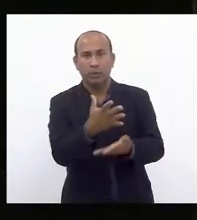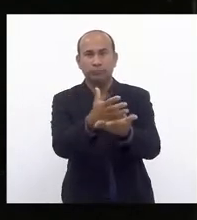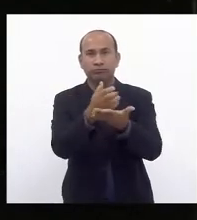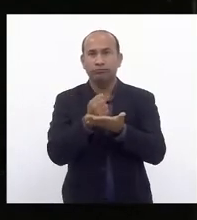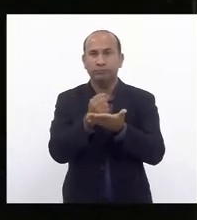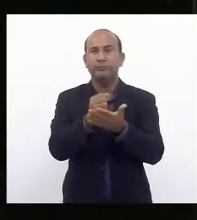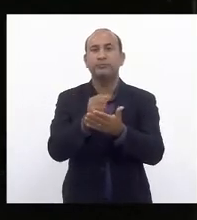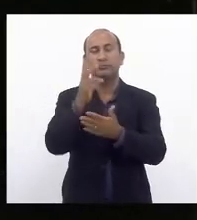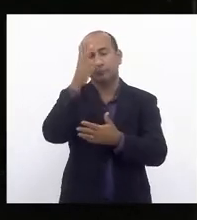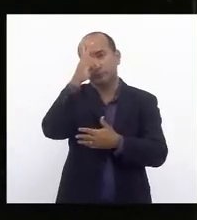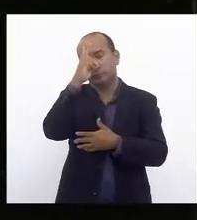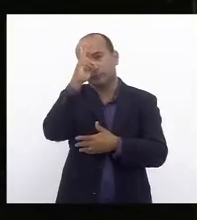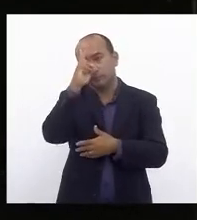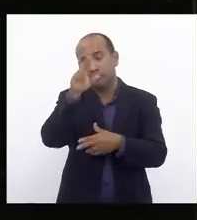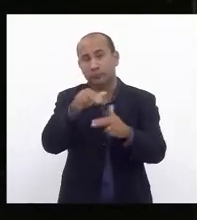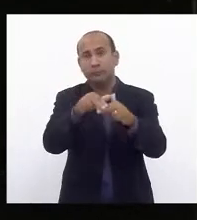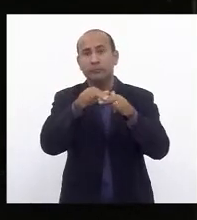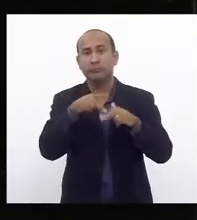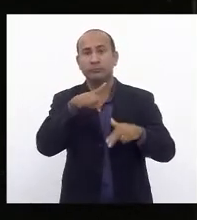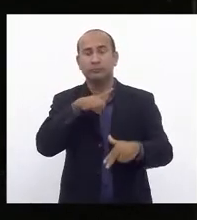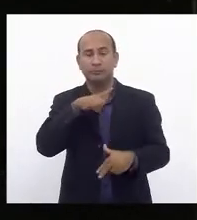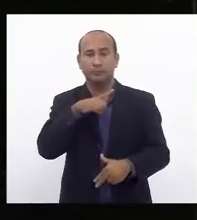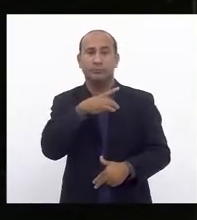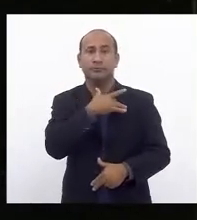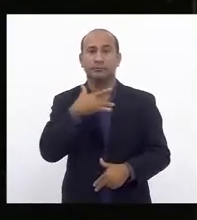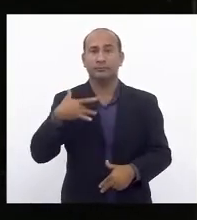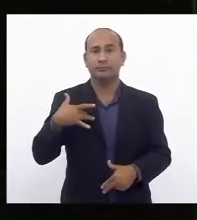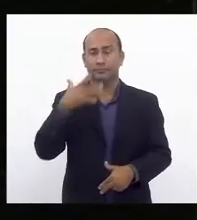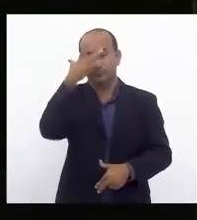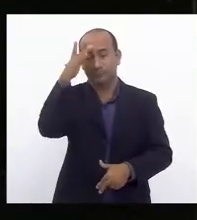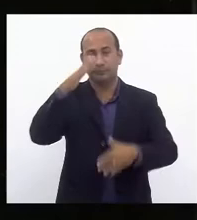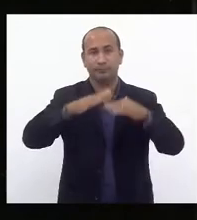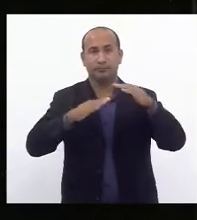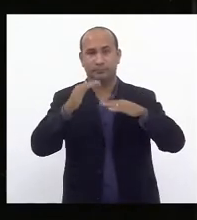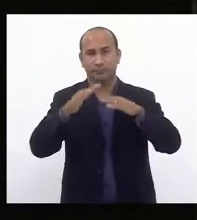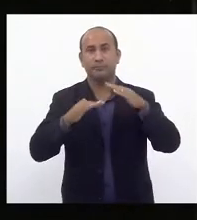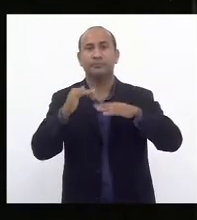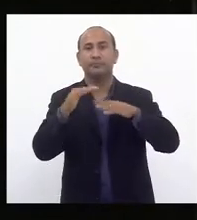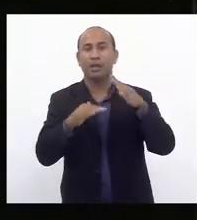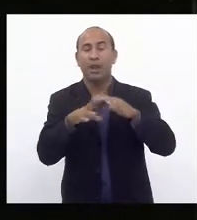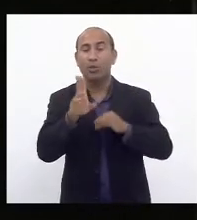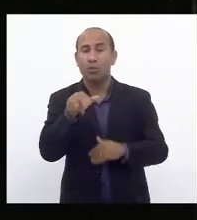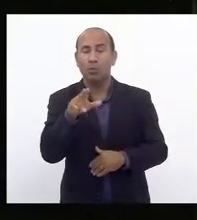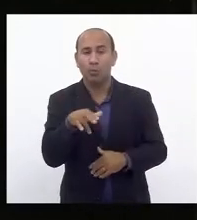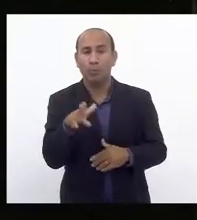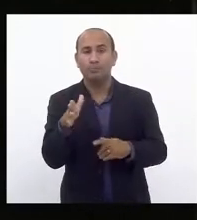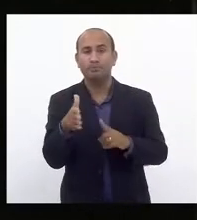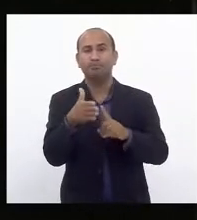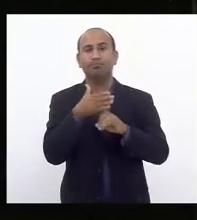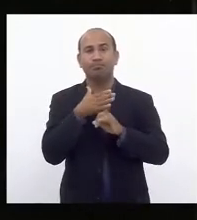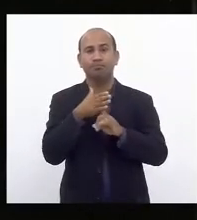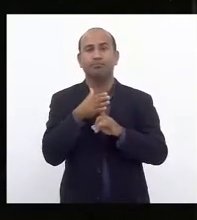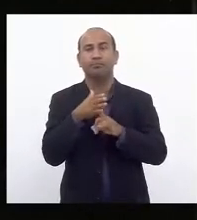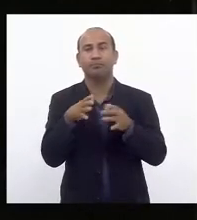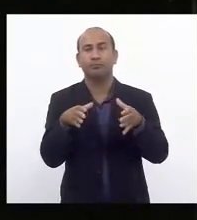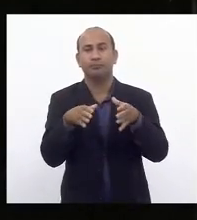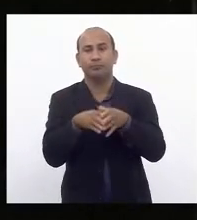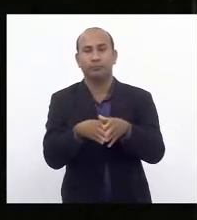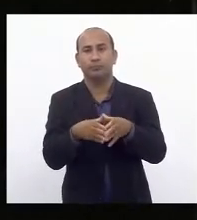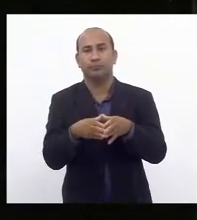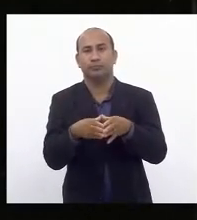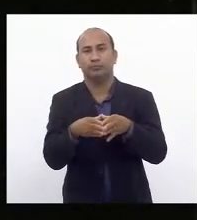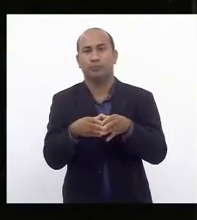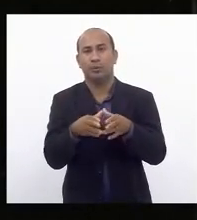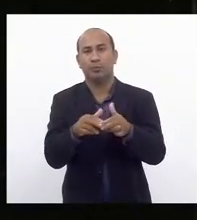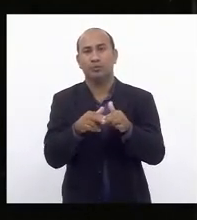história para a gente garantir a saúde do trabalhador. Nunca defendemos o plano privado